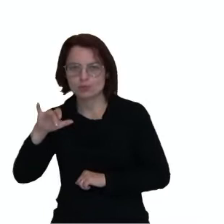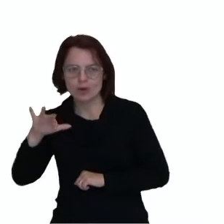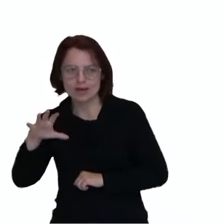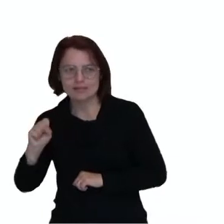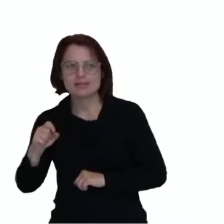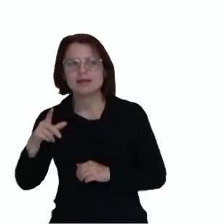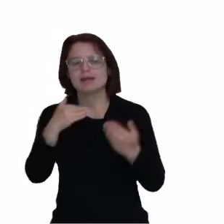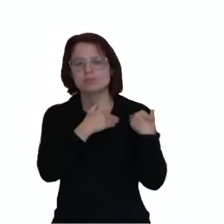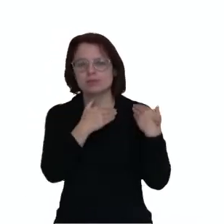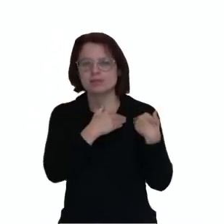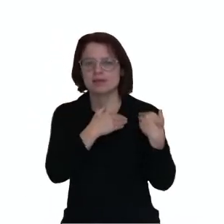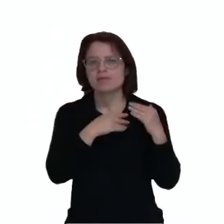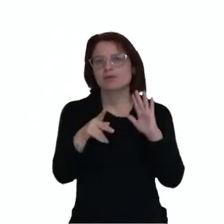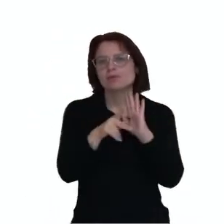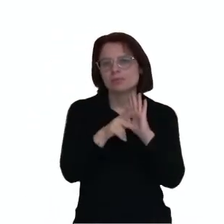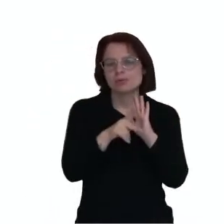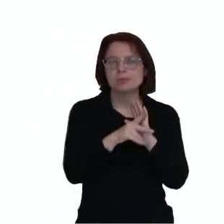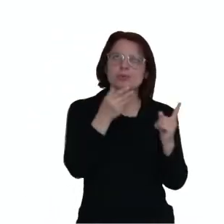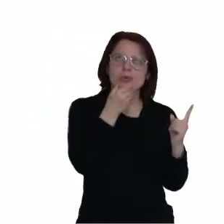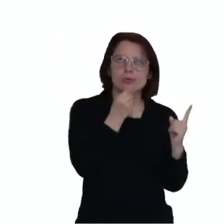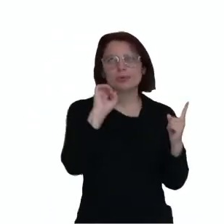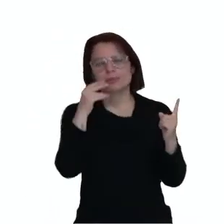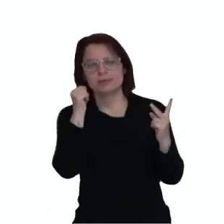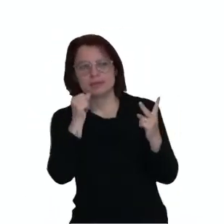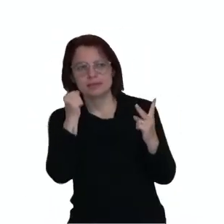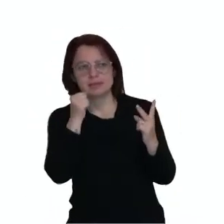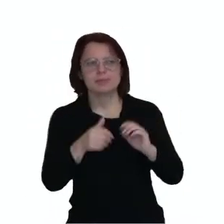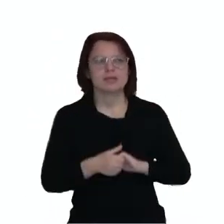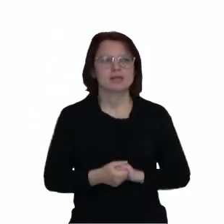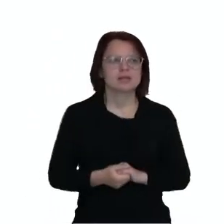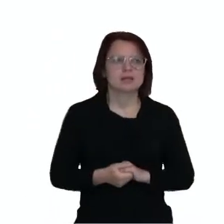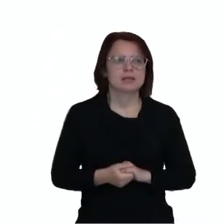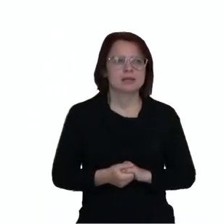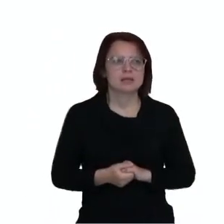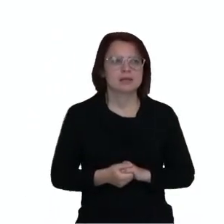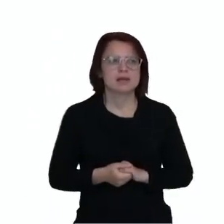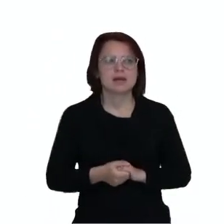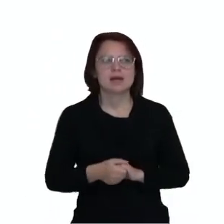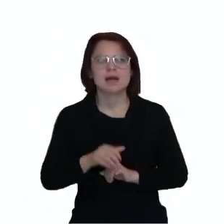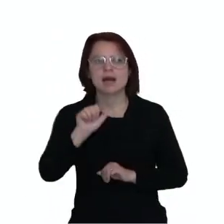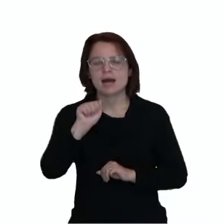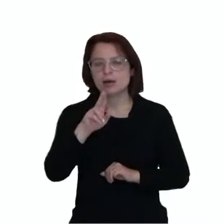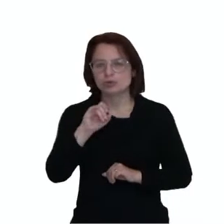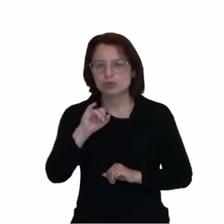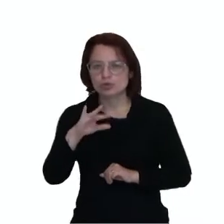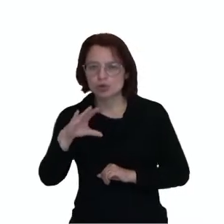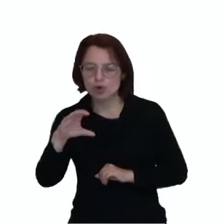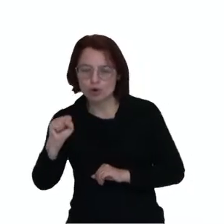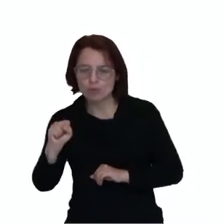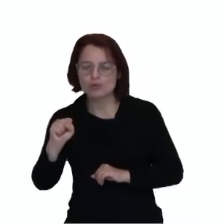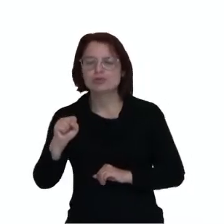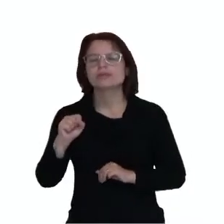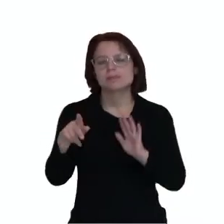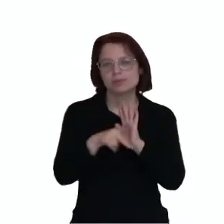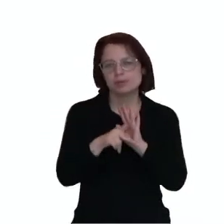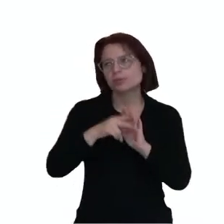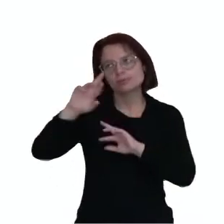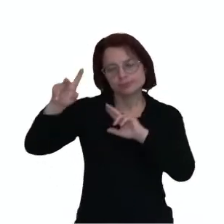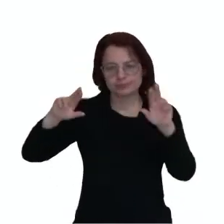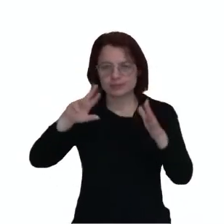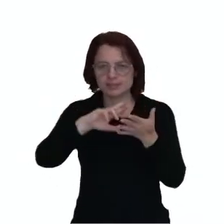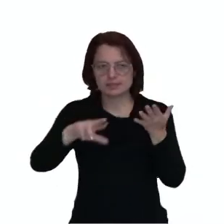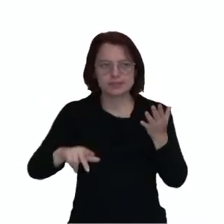sexo. O autossômico pelas outras características. A espécie humana tem 46. 44 são